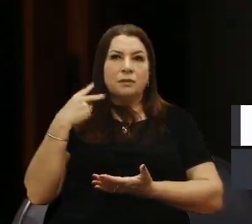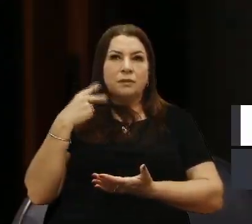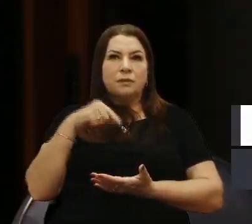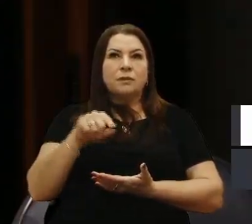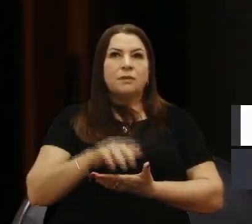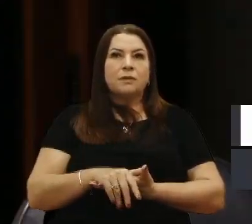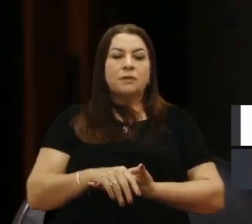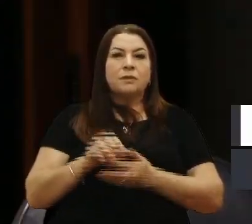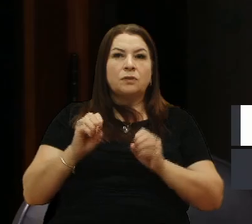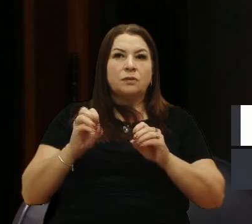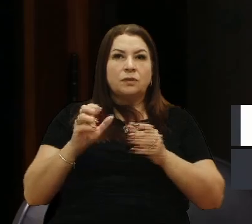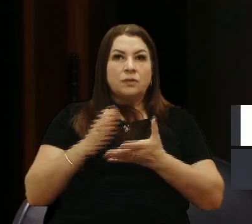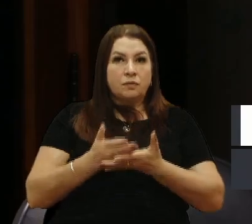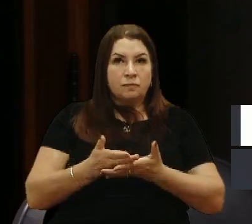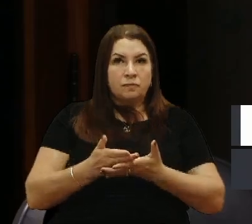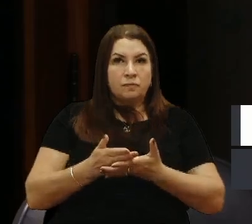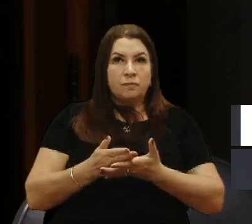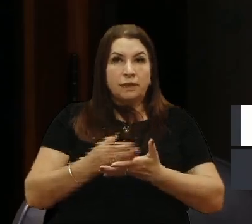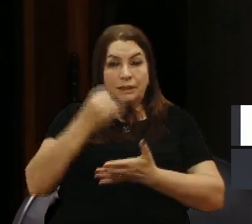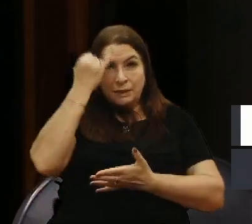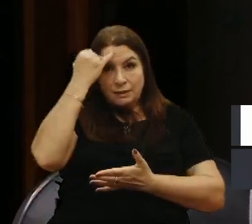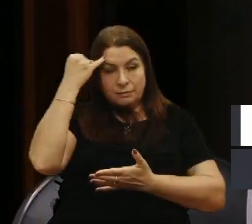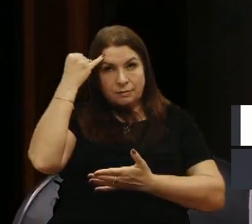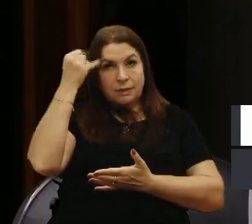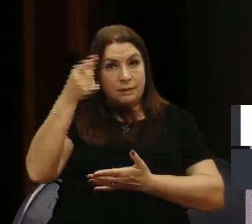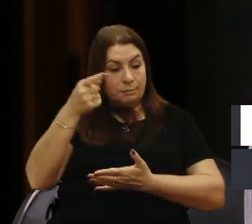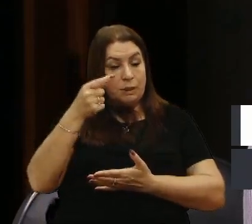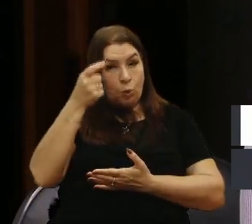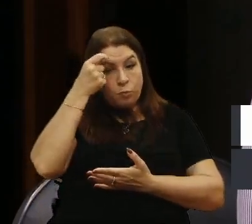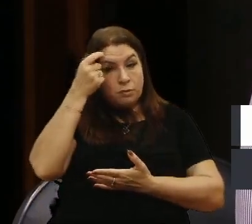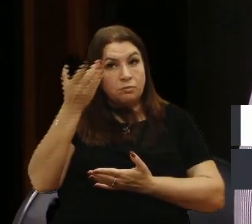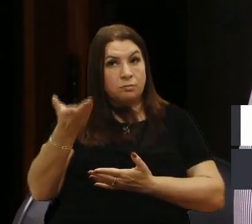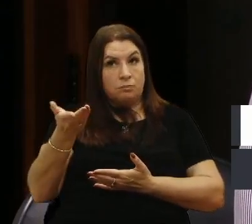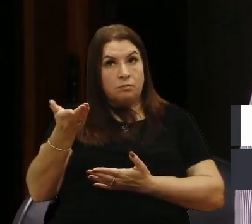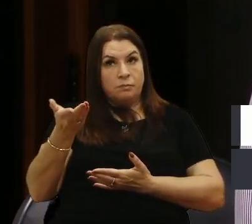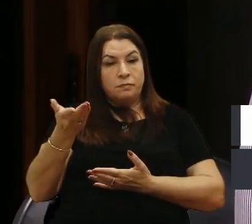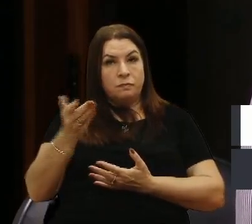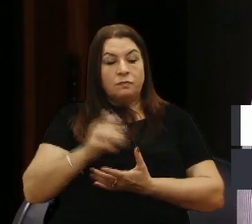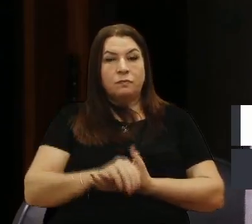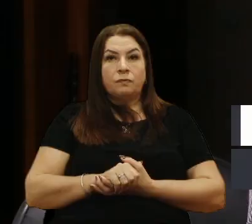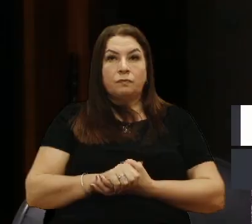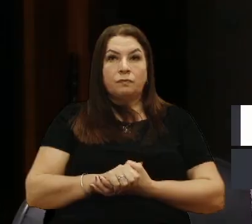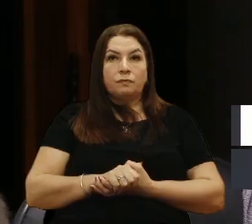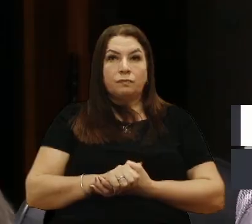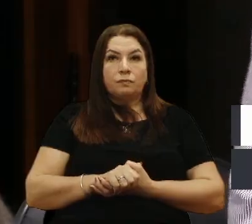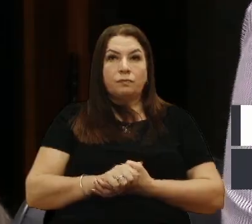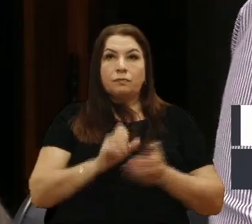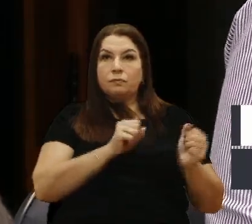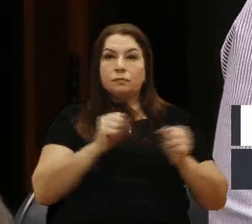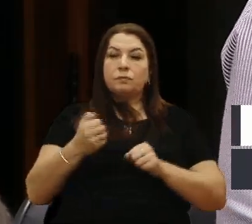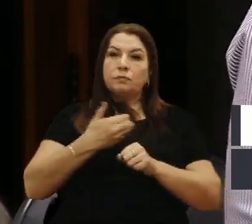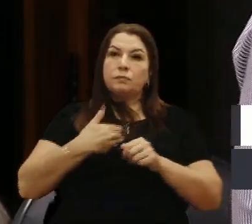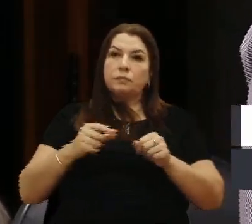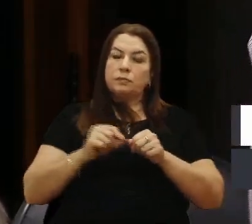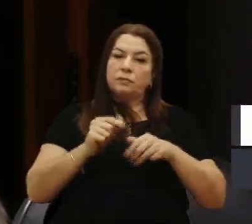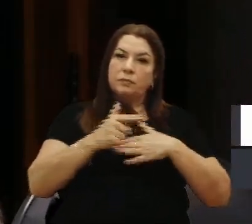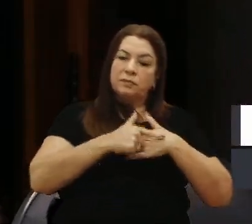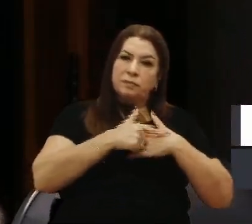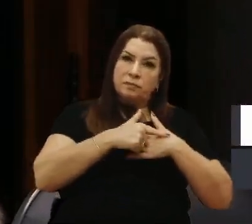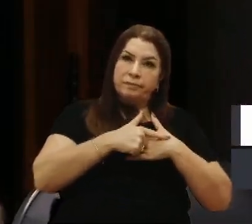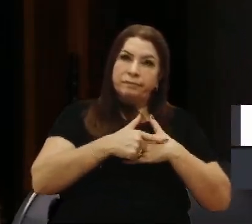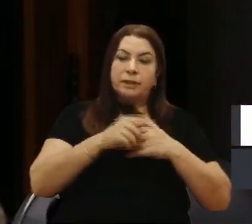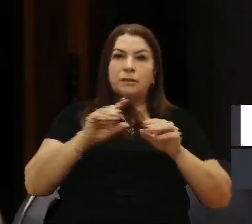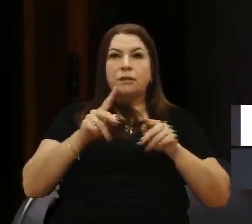da educação, né, vereador D'Ambrosio? De conscientização, né? Porque o poder público tem que fazer a sua parte,